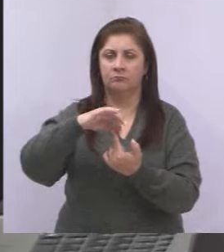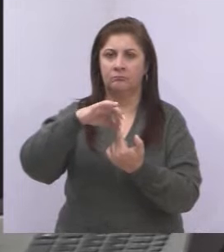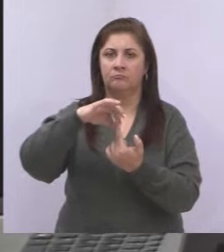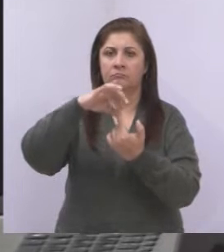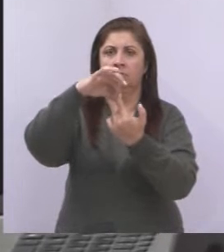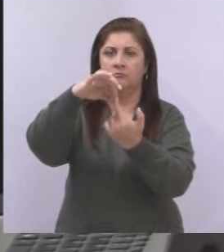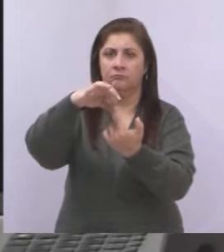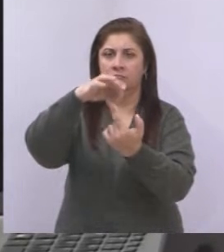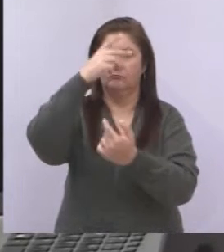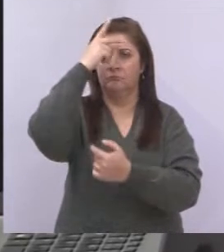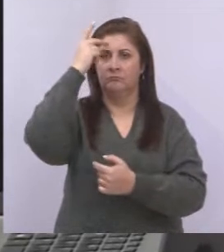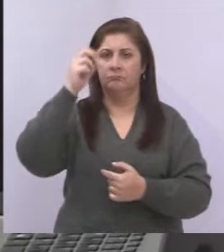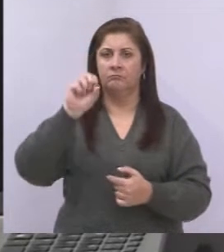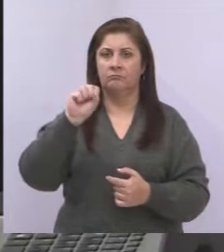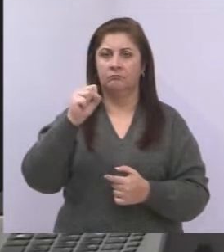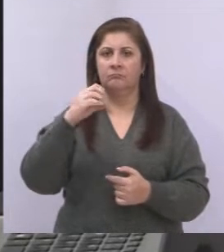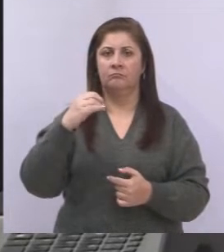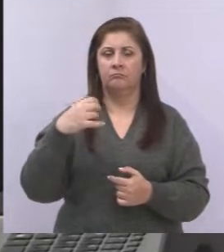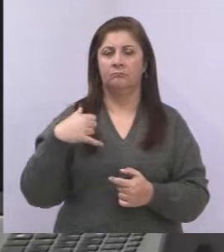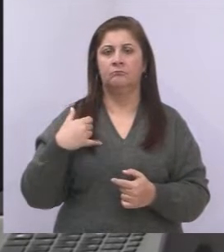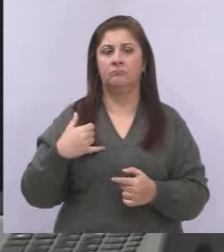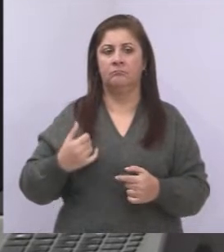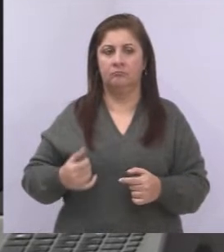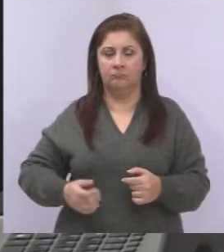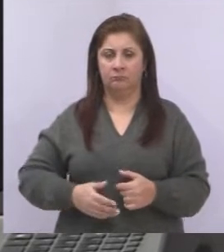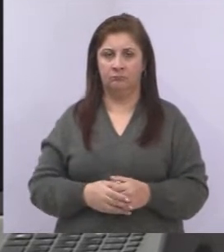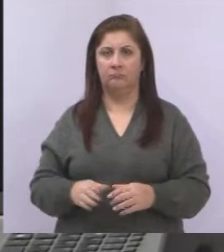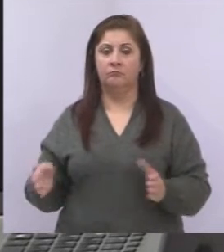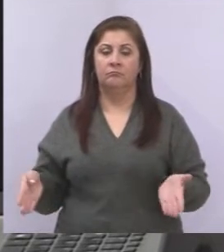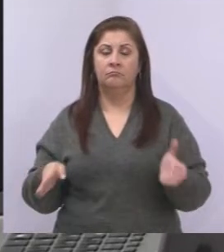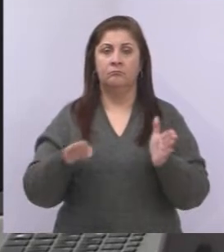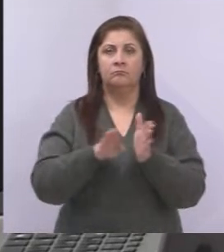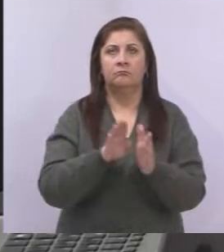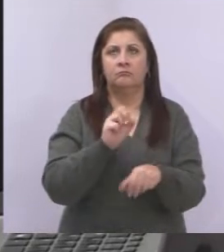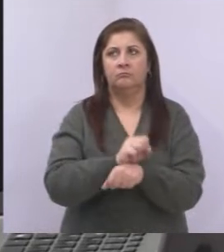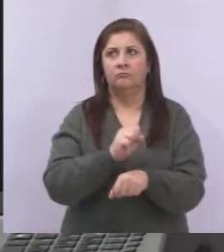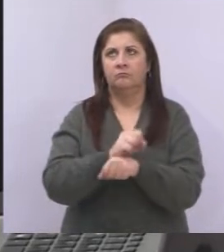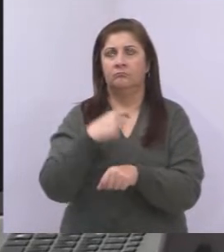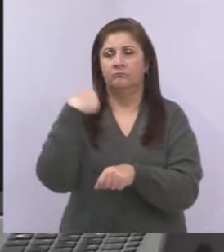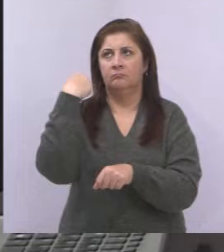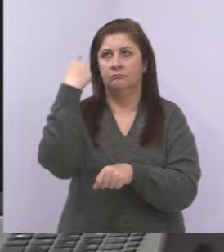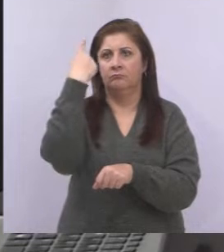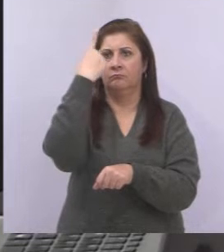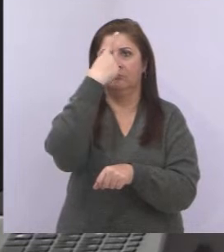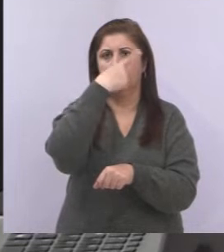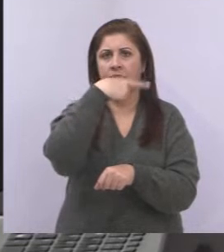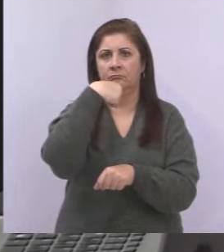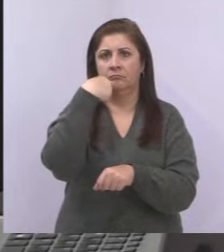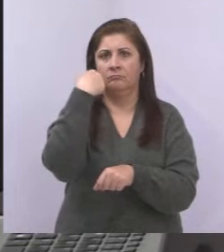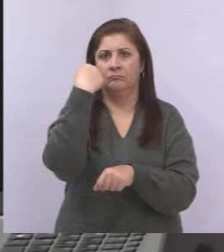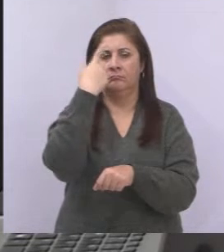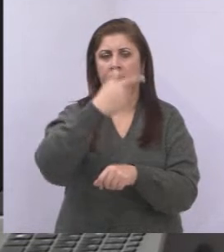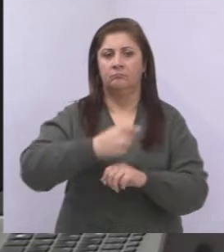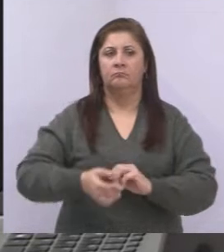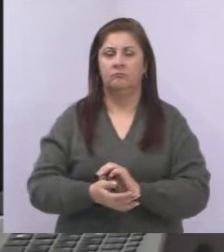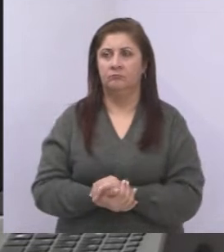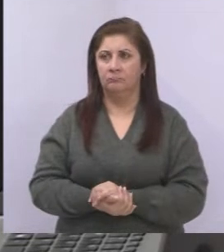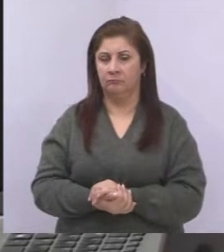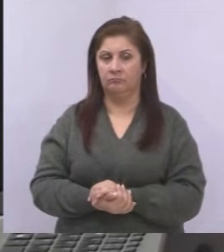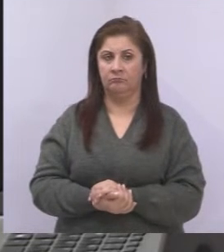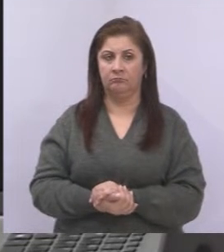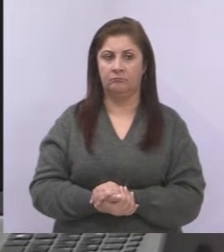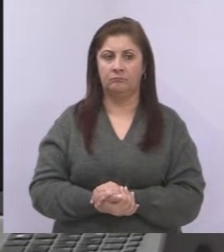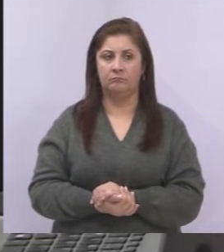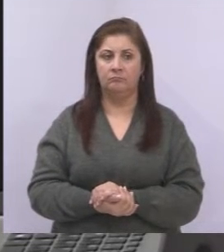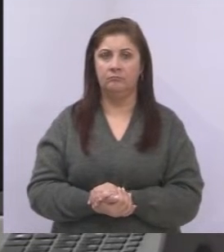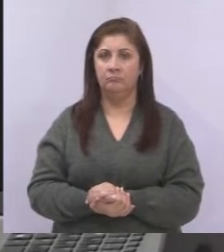primeira, como você acabou de falar. Você chega, fica horas e horas, pessoas de mais de 80 anos na fila. Isso. E